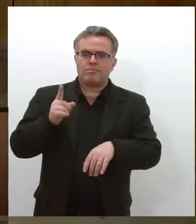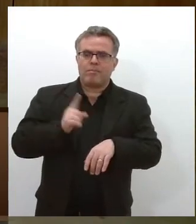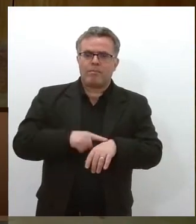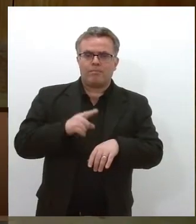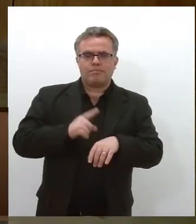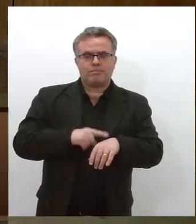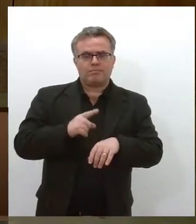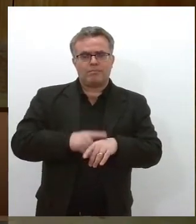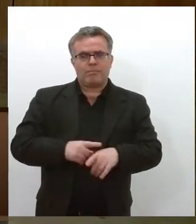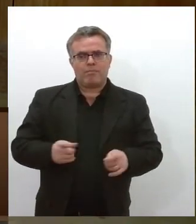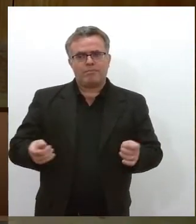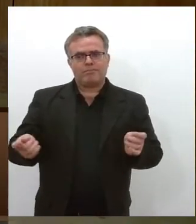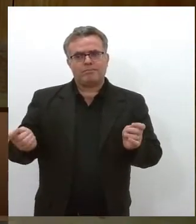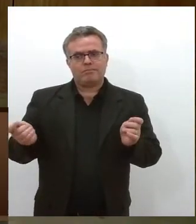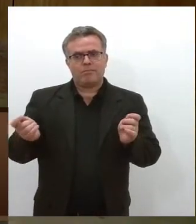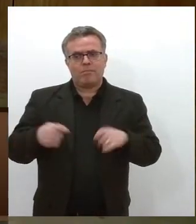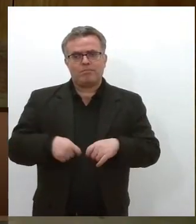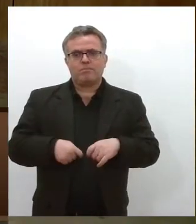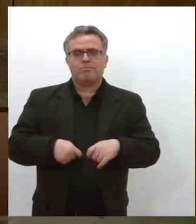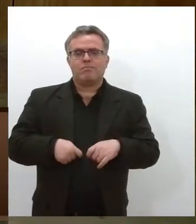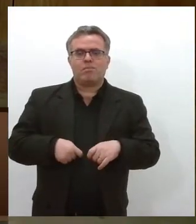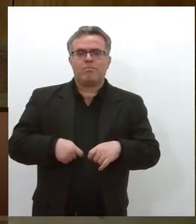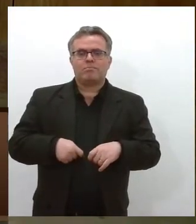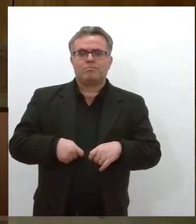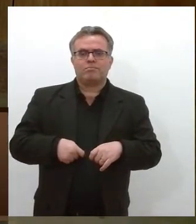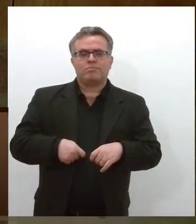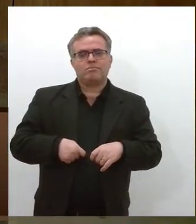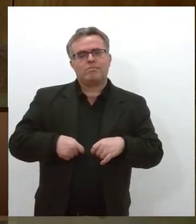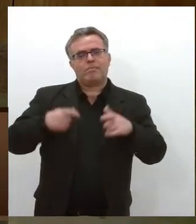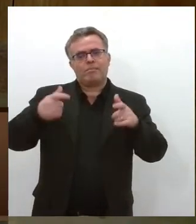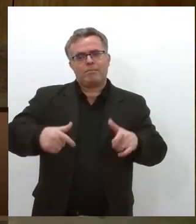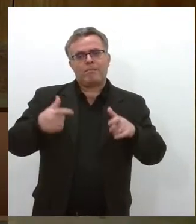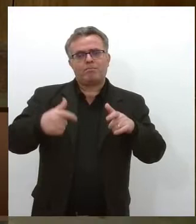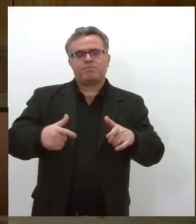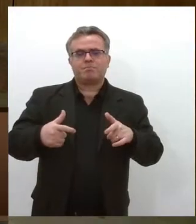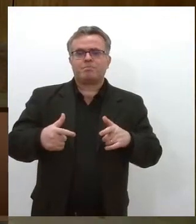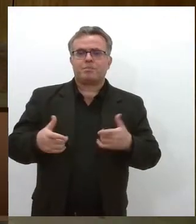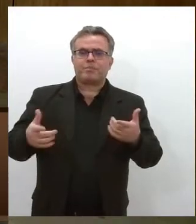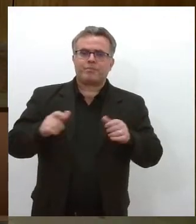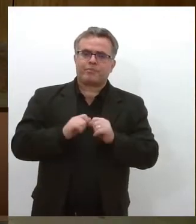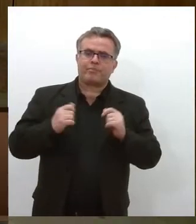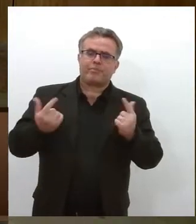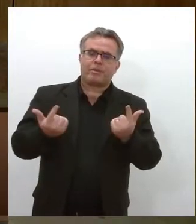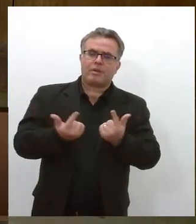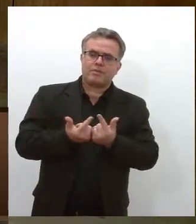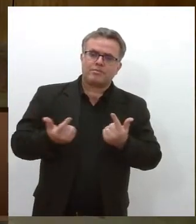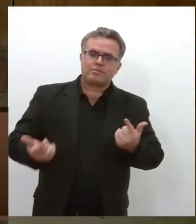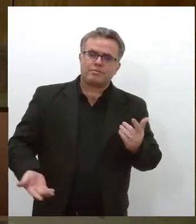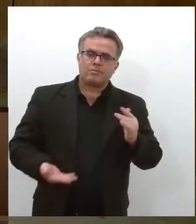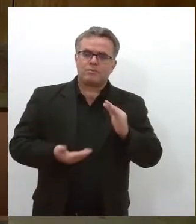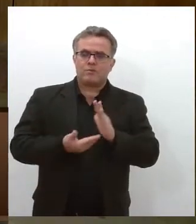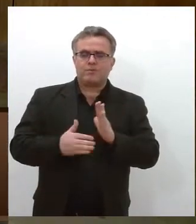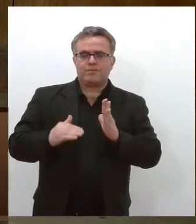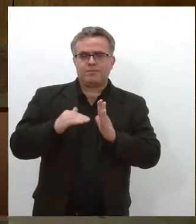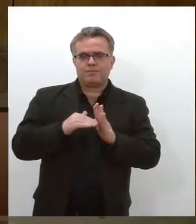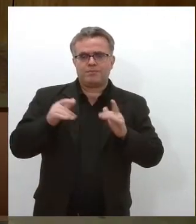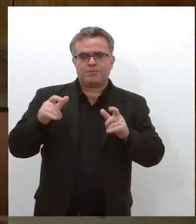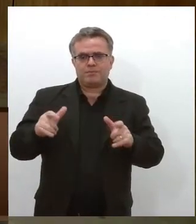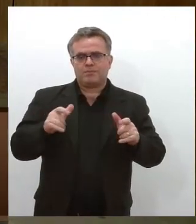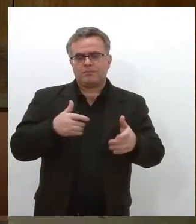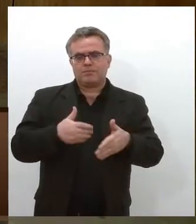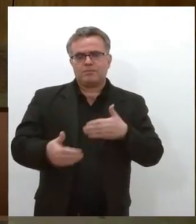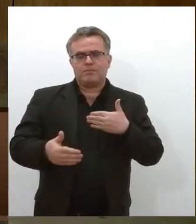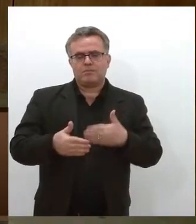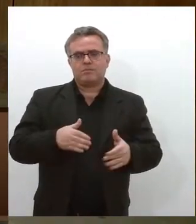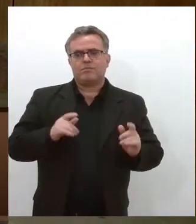sensibilidade feminina está dentro das casas legislativas, dentro do Congresso Nacional, até a forma de se preparar